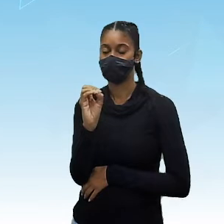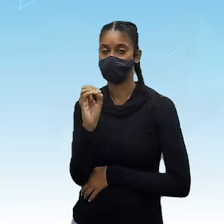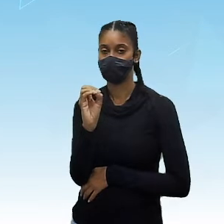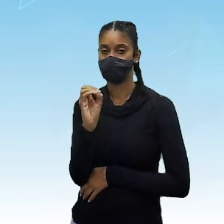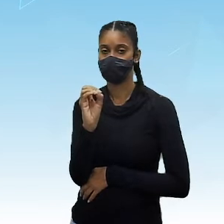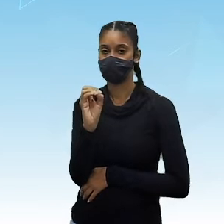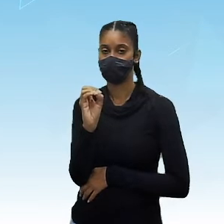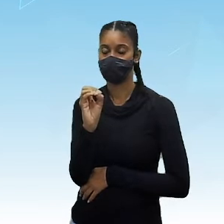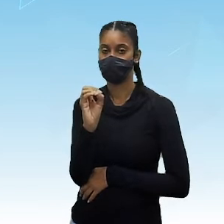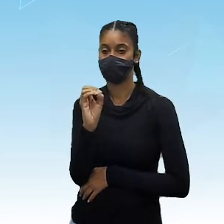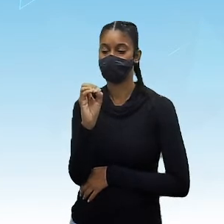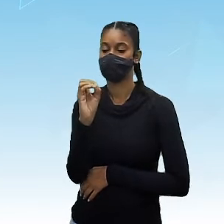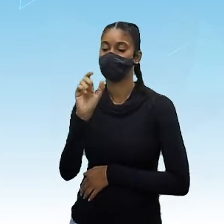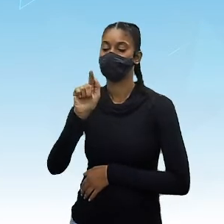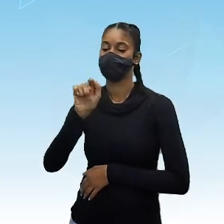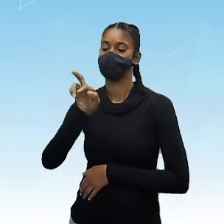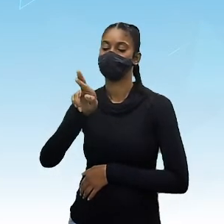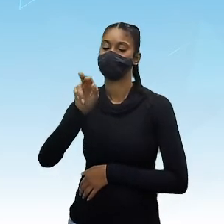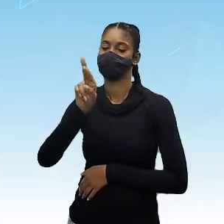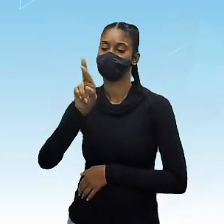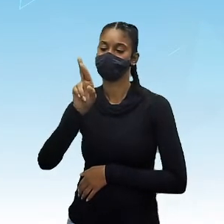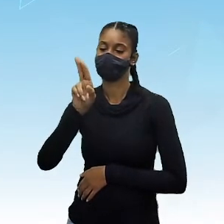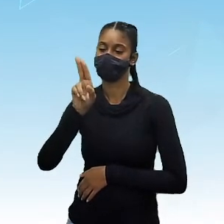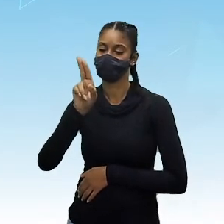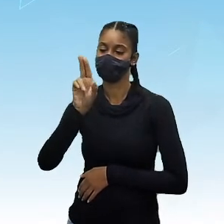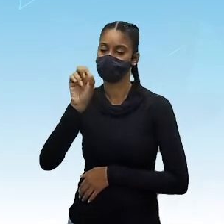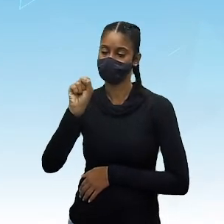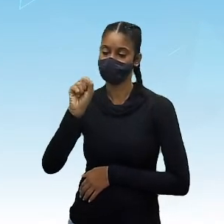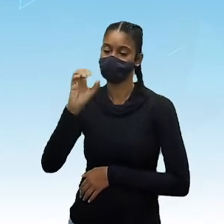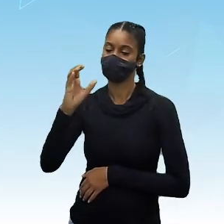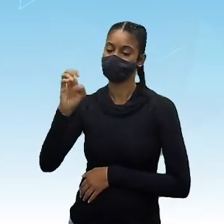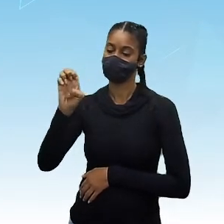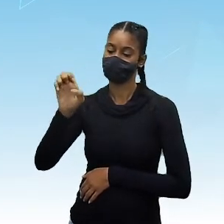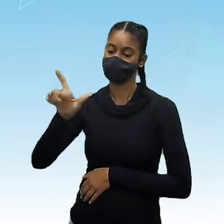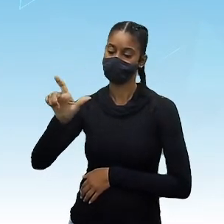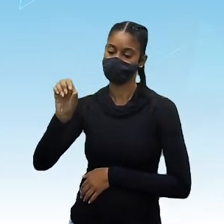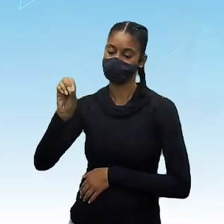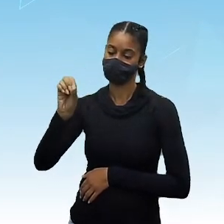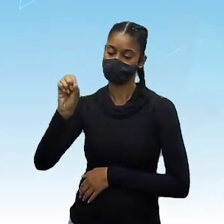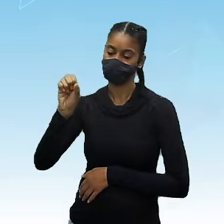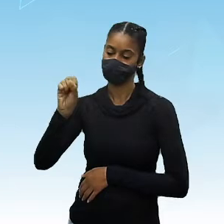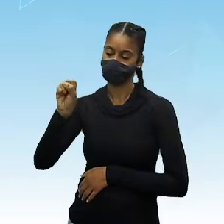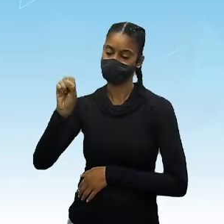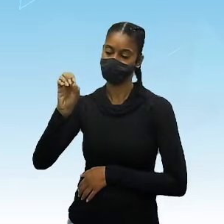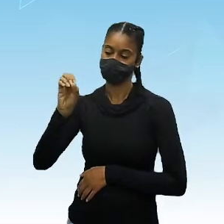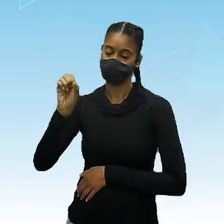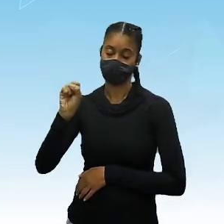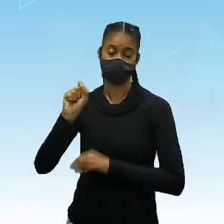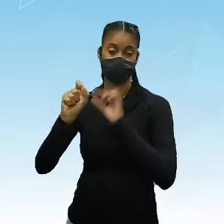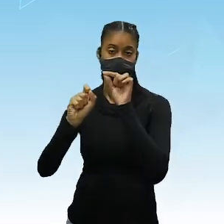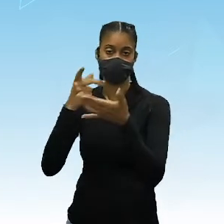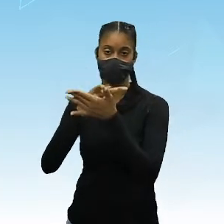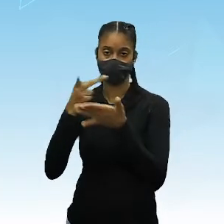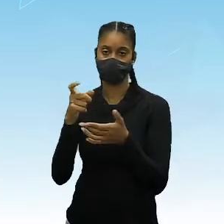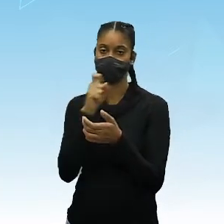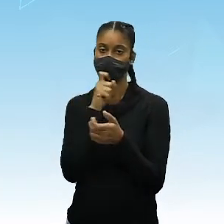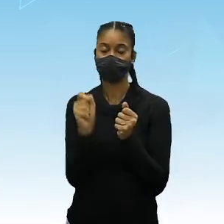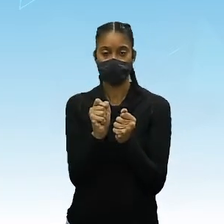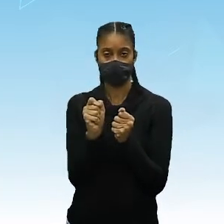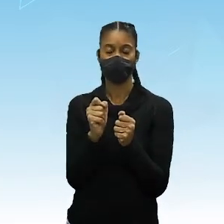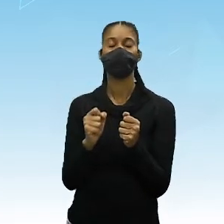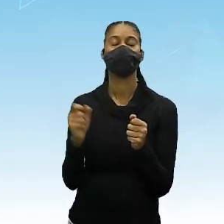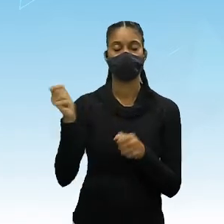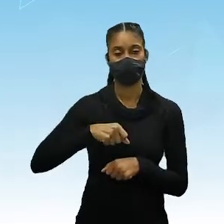congela, tá? E isso é verdade. Nas condições ambientes, na pressão de 1 atm, ao atingir 0